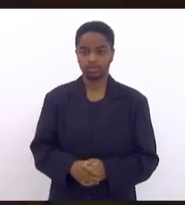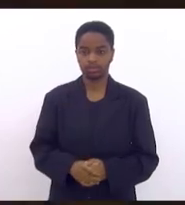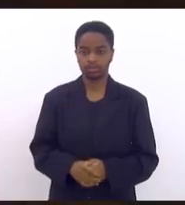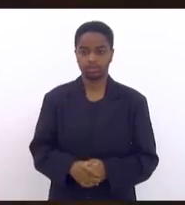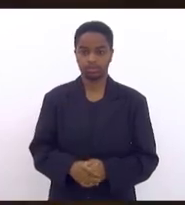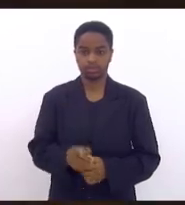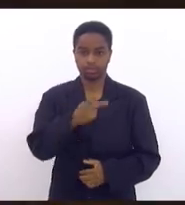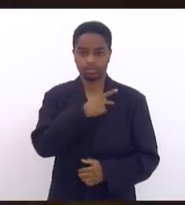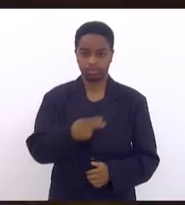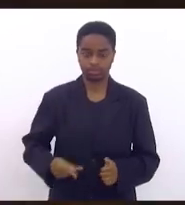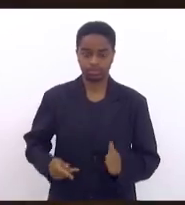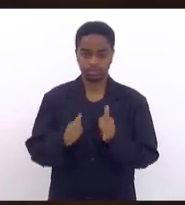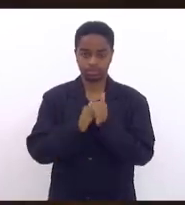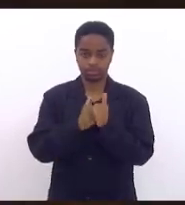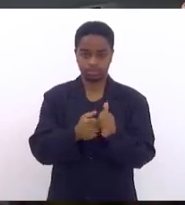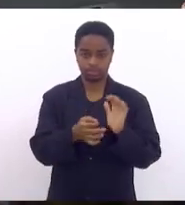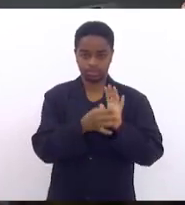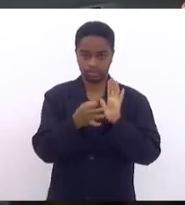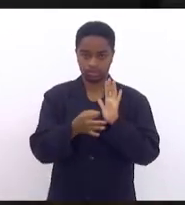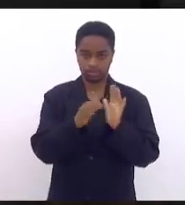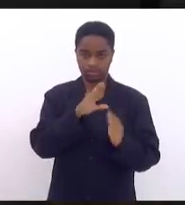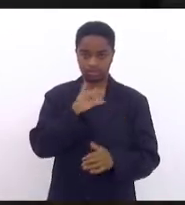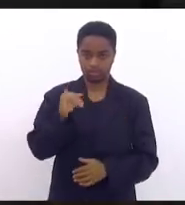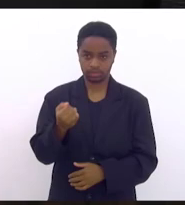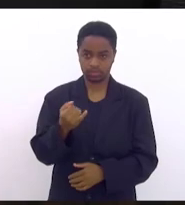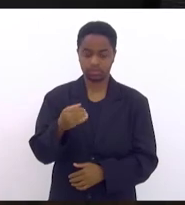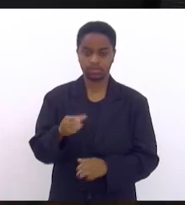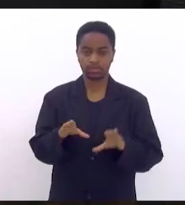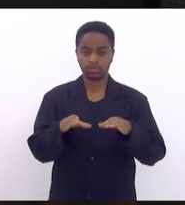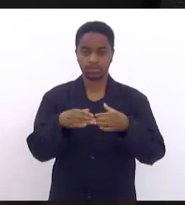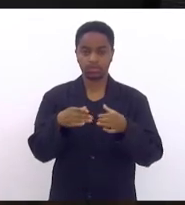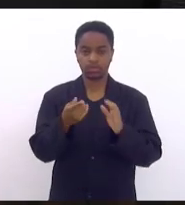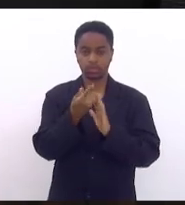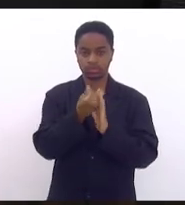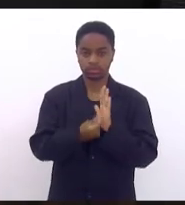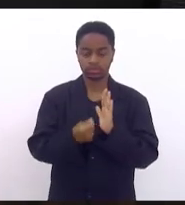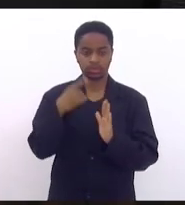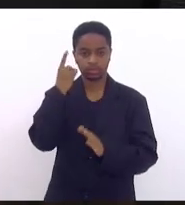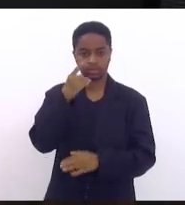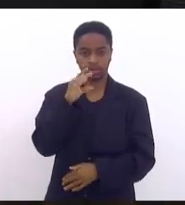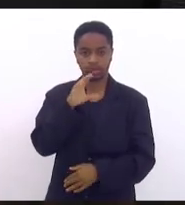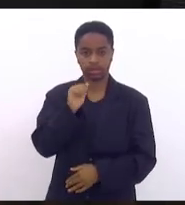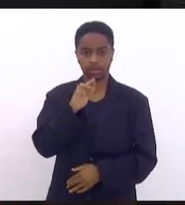Senhor presidente, acompanho o parecer da CCJ. Pela Comissão de Orçamento, deputado Carlos Macedo.